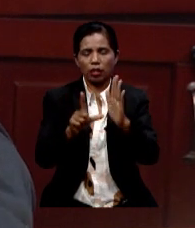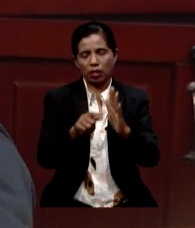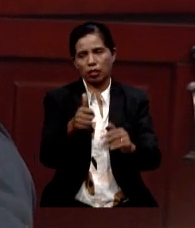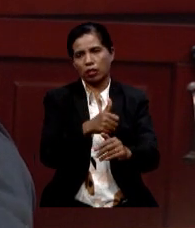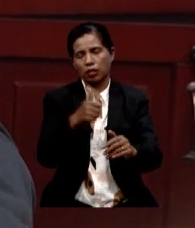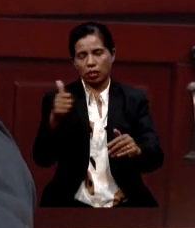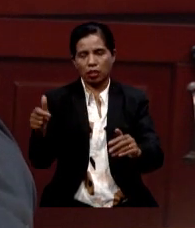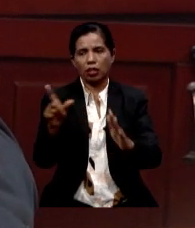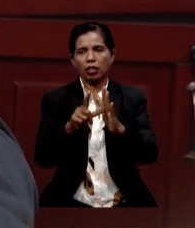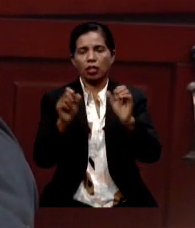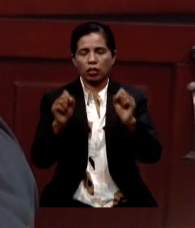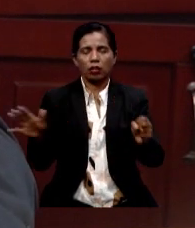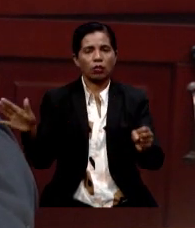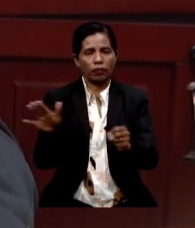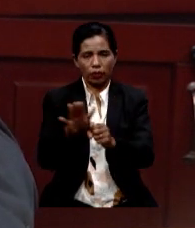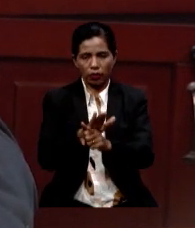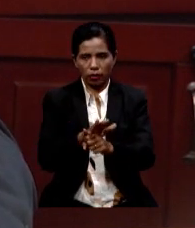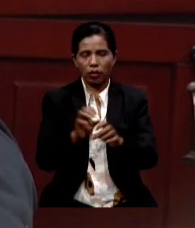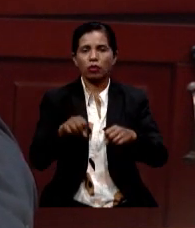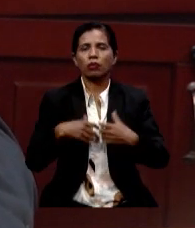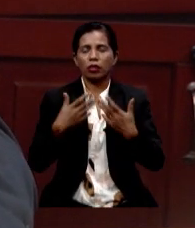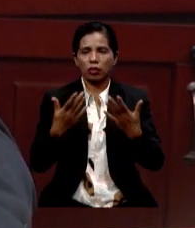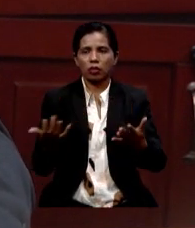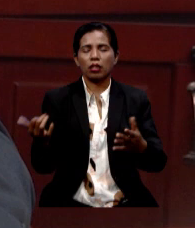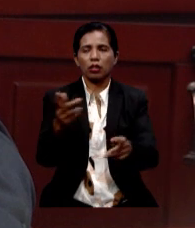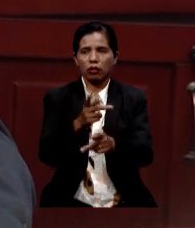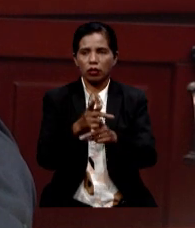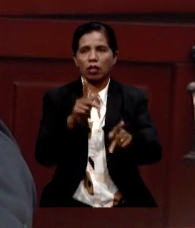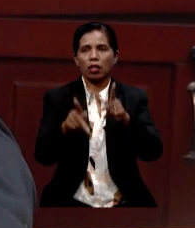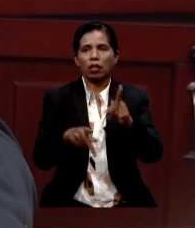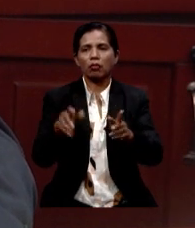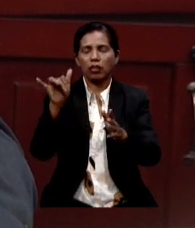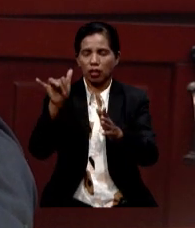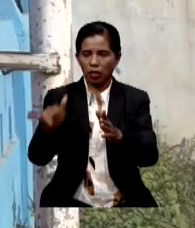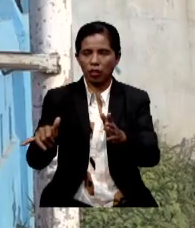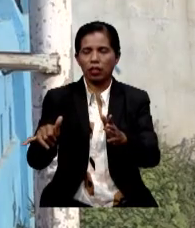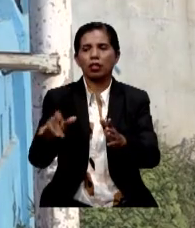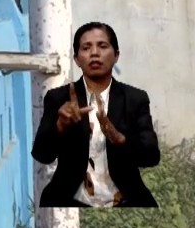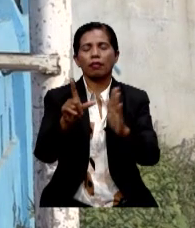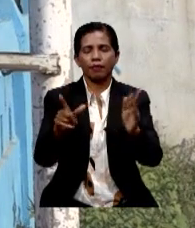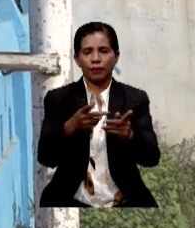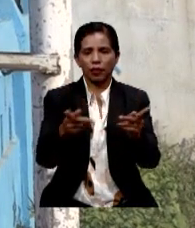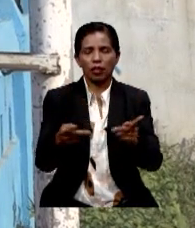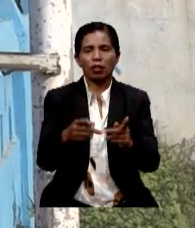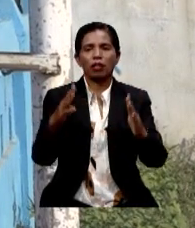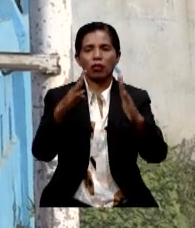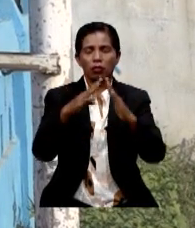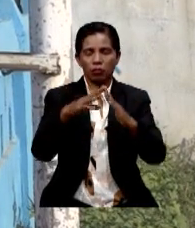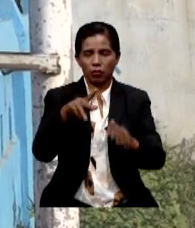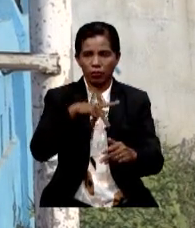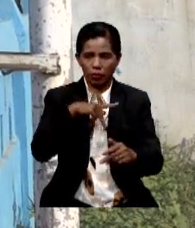lei wan sira parat komplementar atau insa mak atau segura ema ide hela herai peras ku dende leten balu iha uma privado